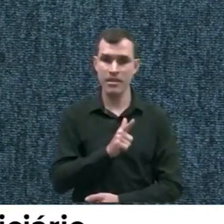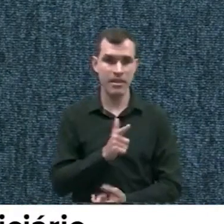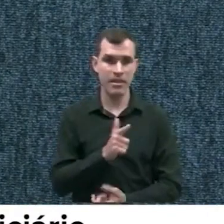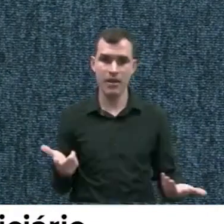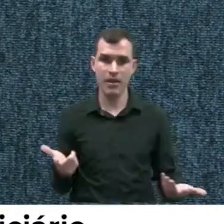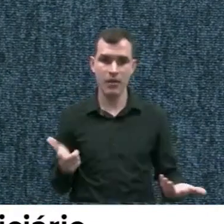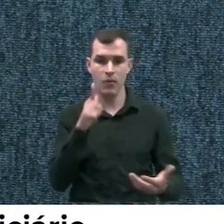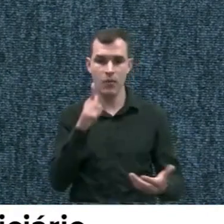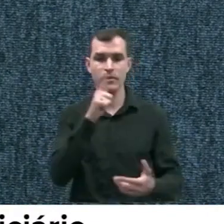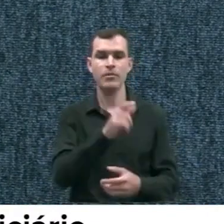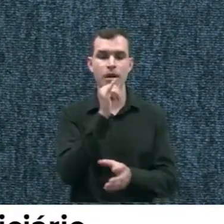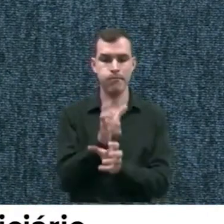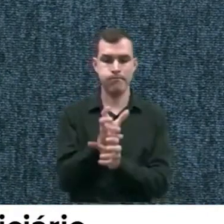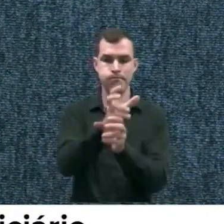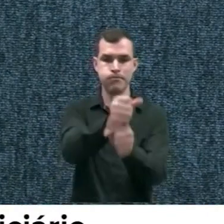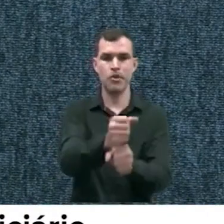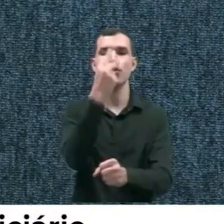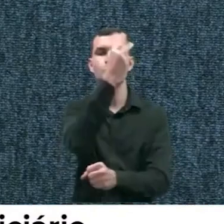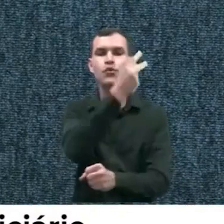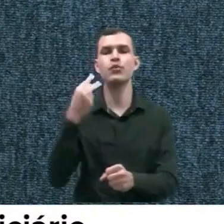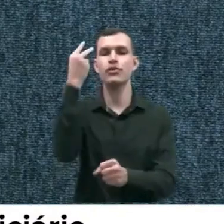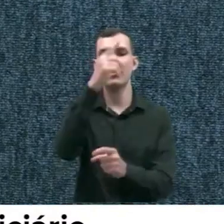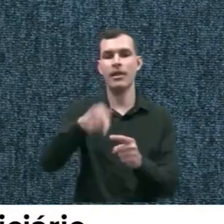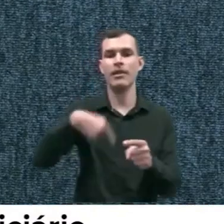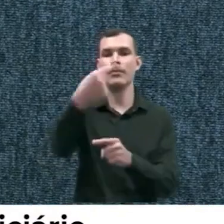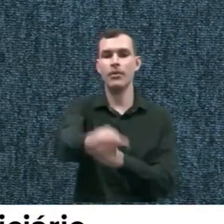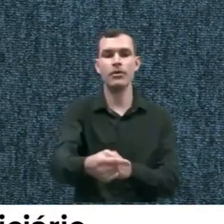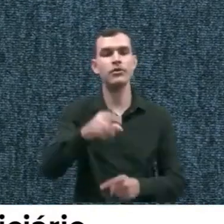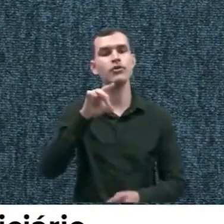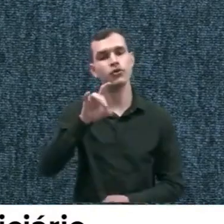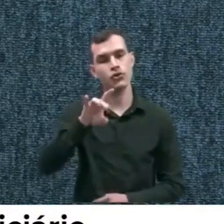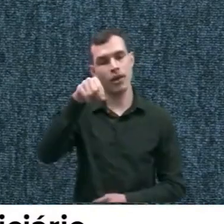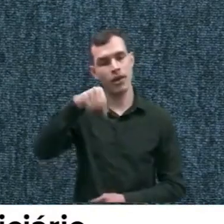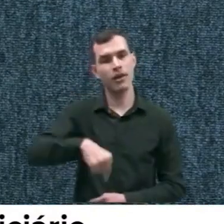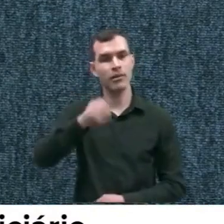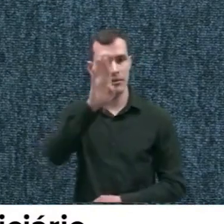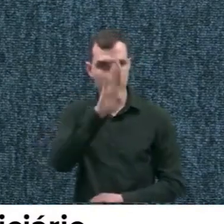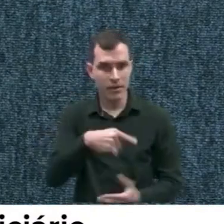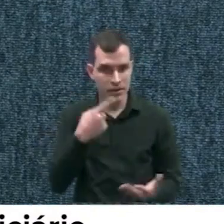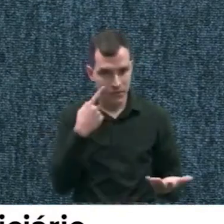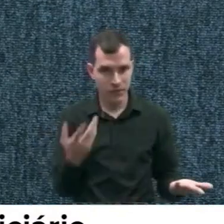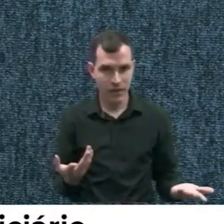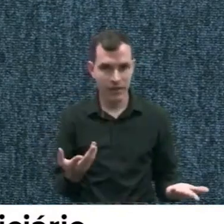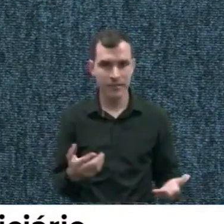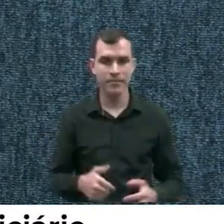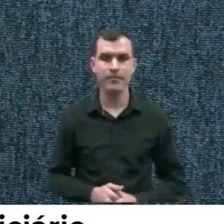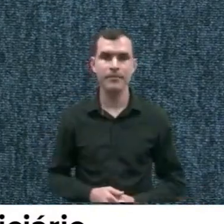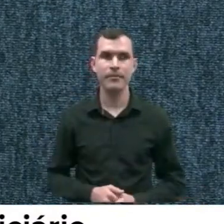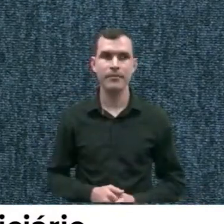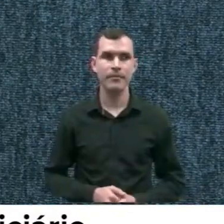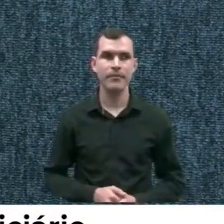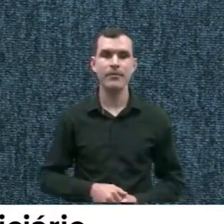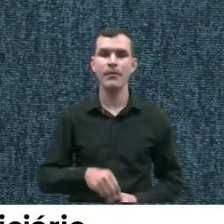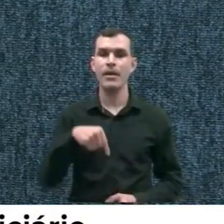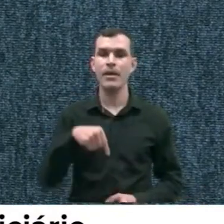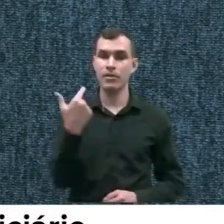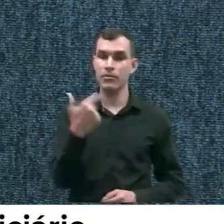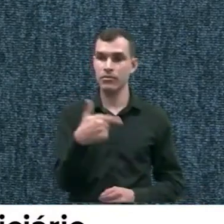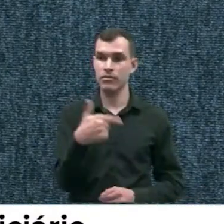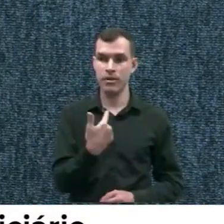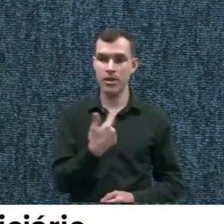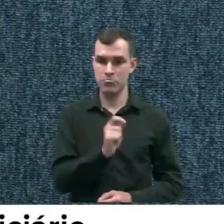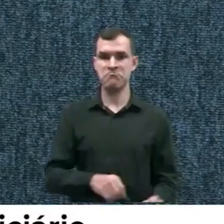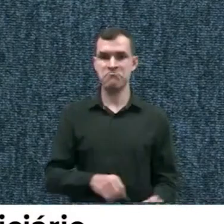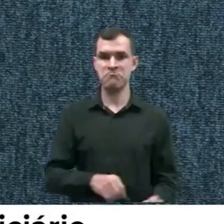Brasil sem nenhum risco de fraude salvo a a fraude do argumento de que é fraude porque nós